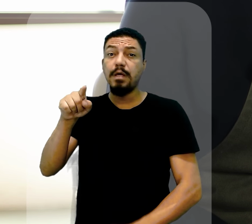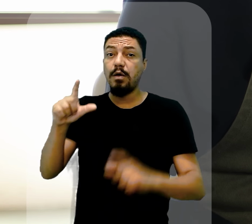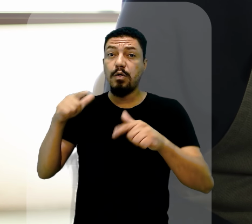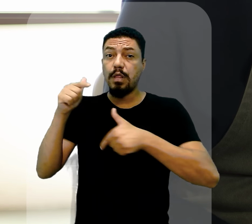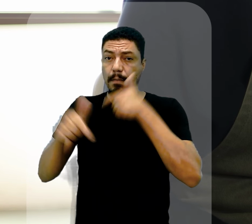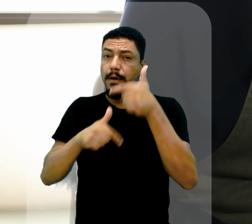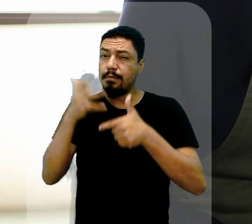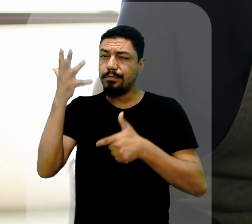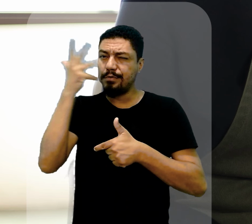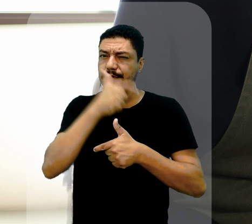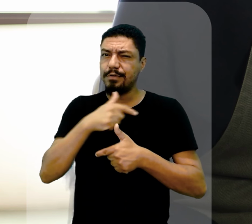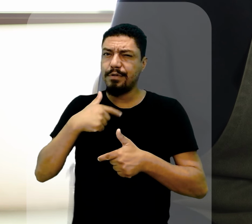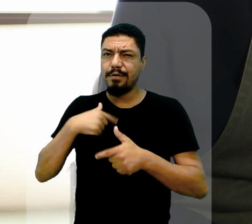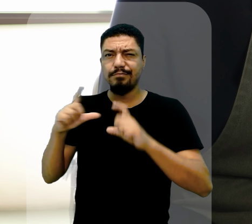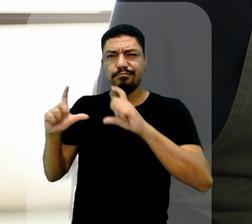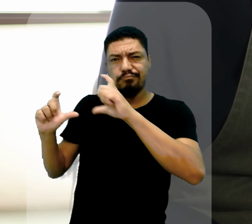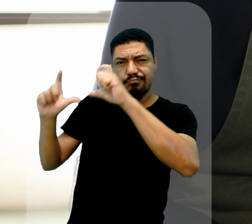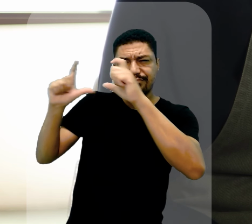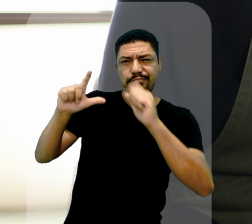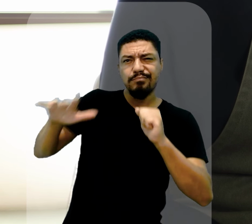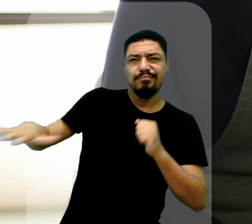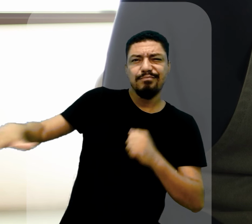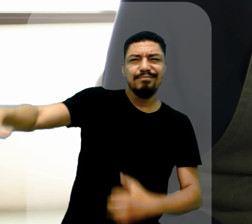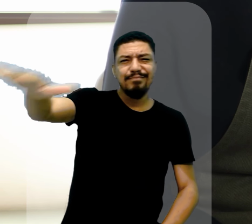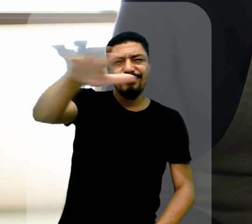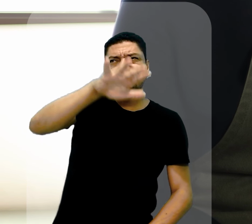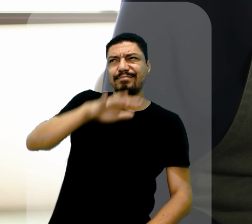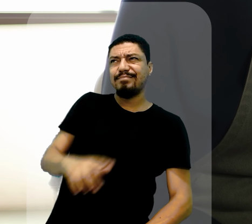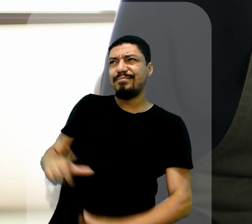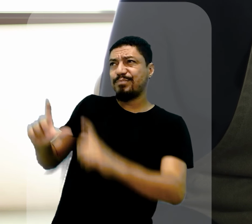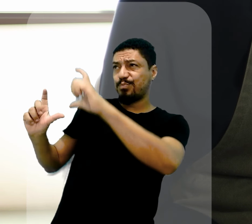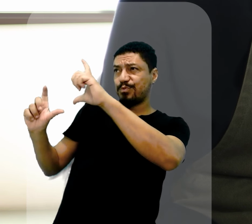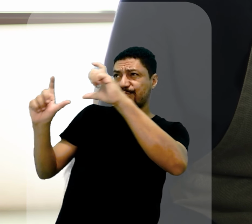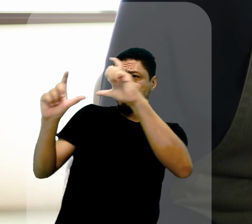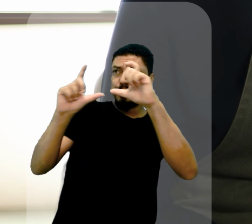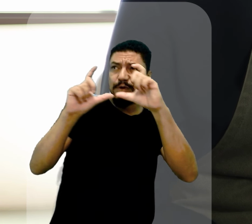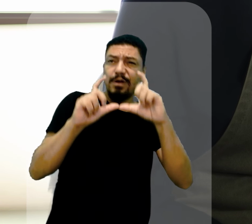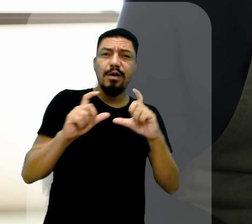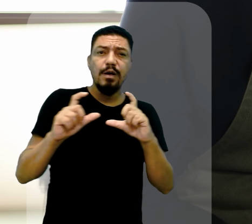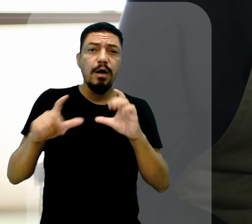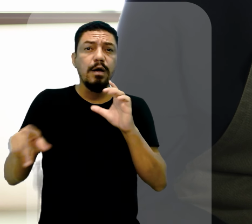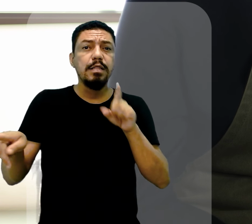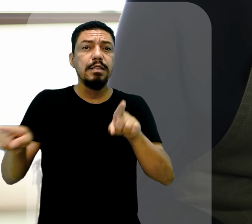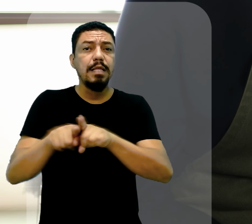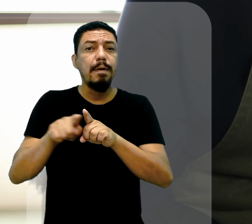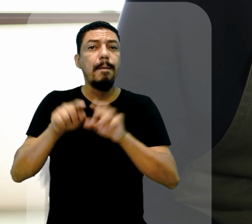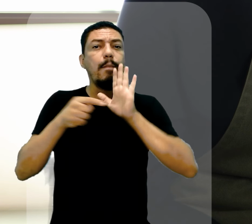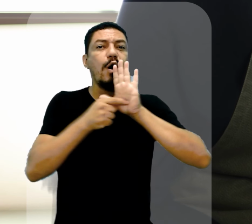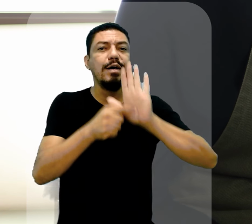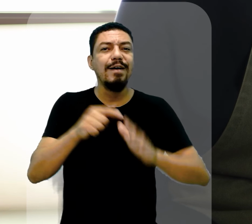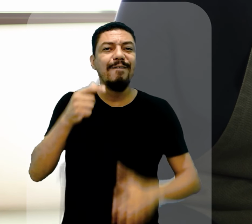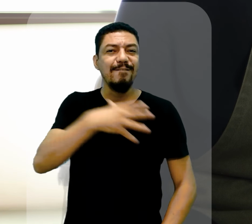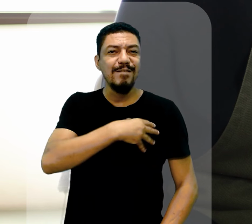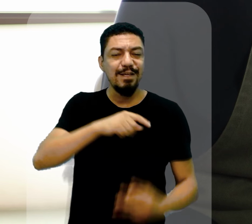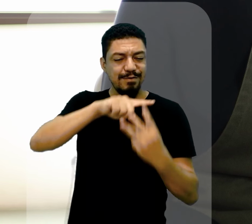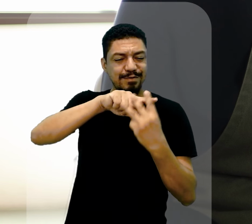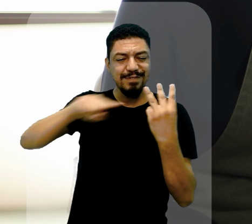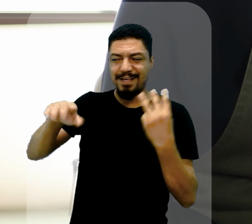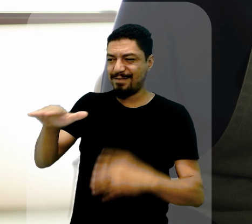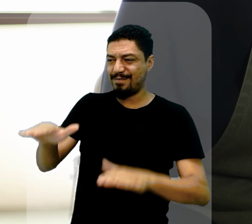fotográfico, que eu estava fazendo de paisagens e de fotos do crescimento dos meus filhos. Eu tenho 3